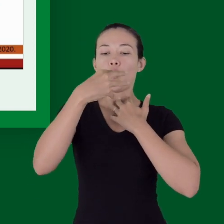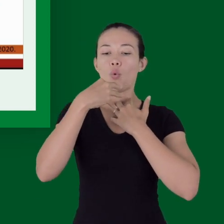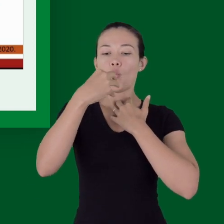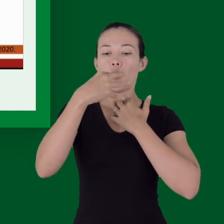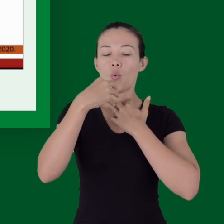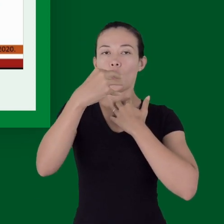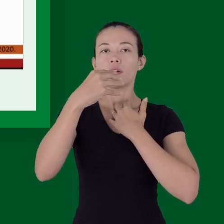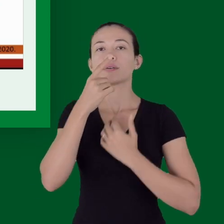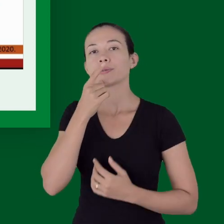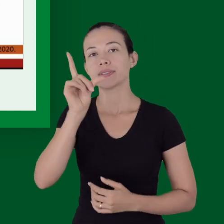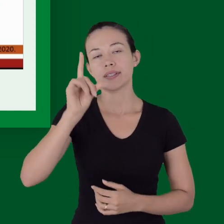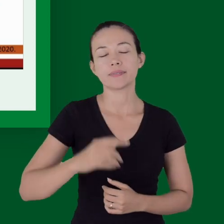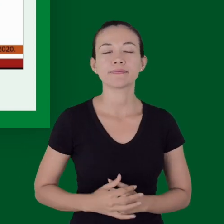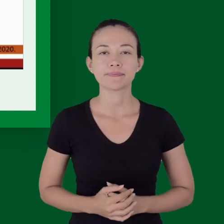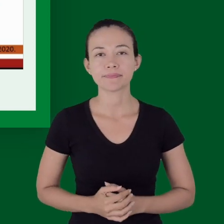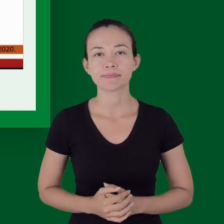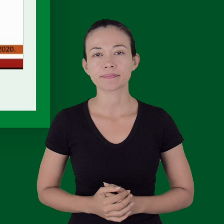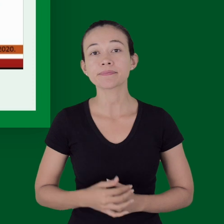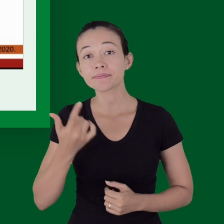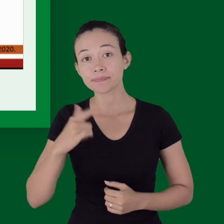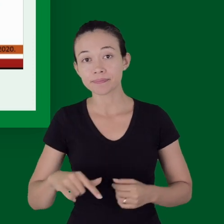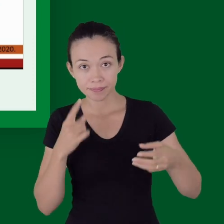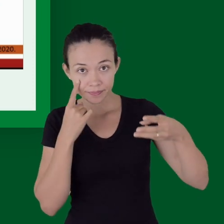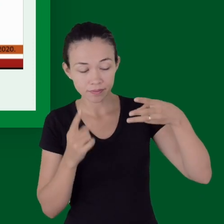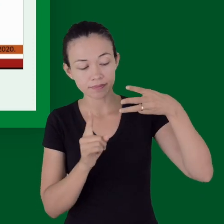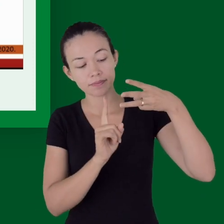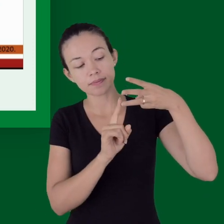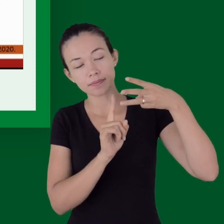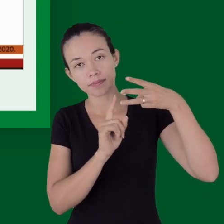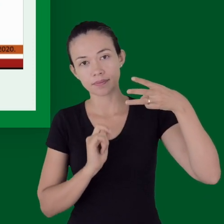dispositivo assim, extraglótico mais frequente.